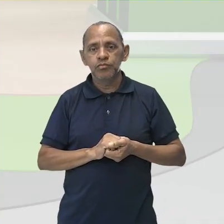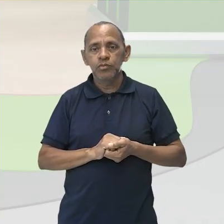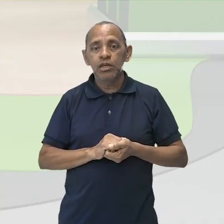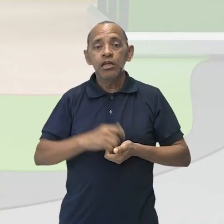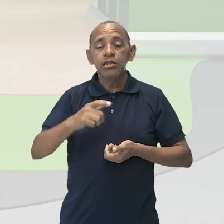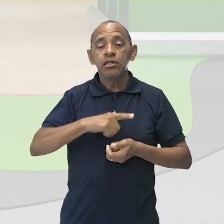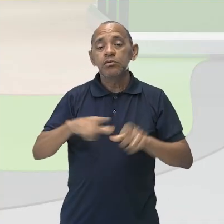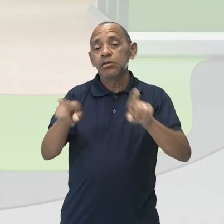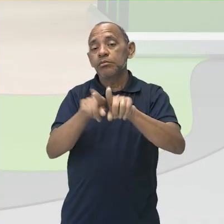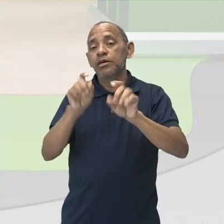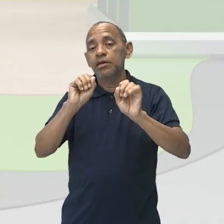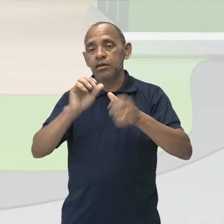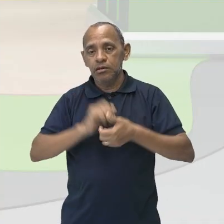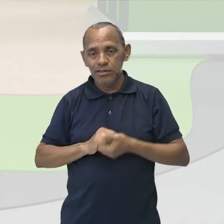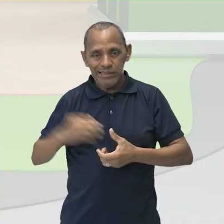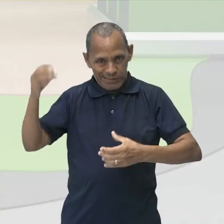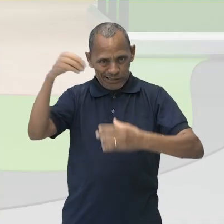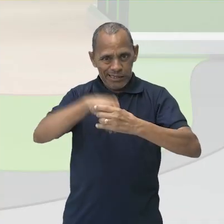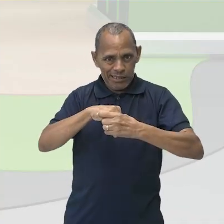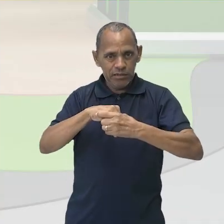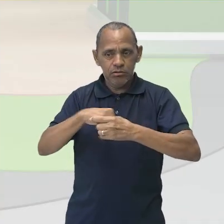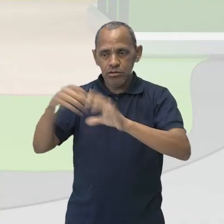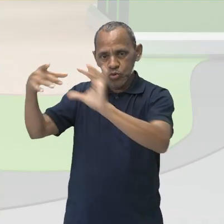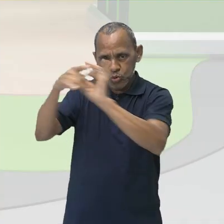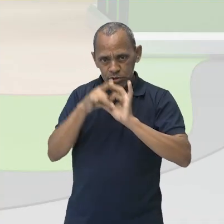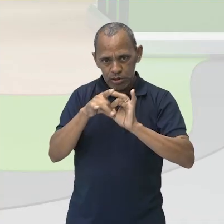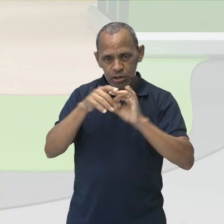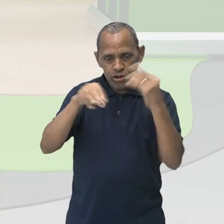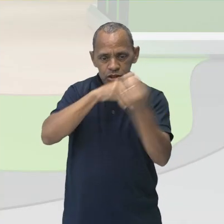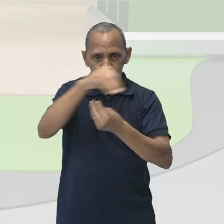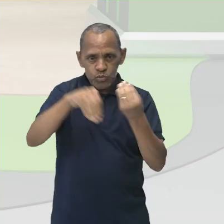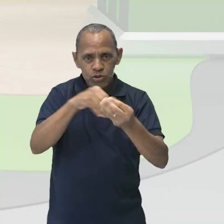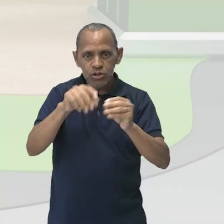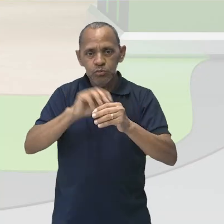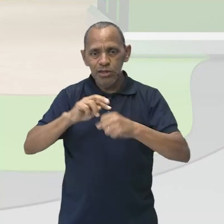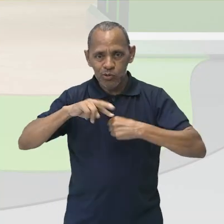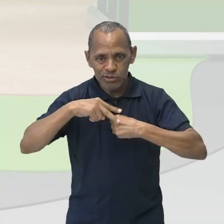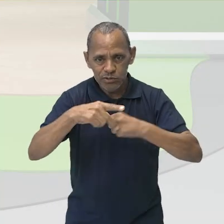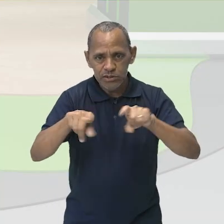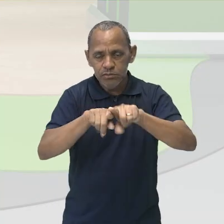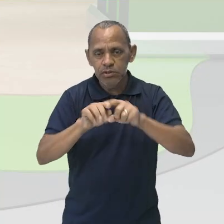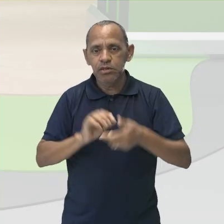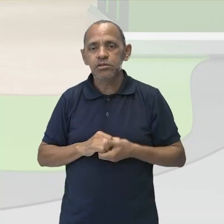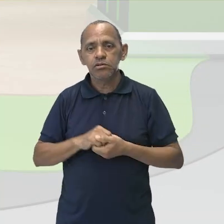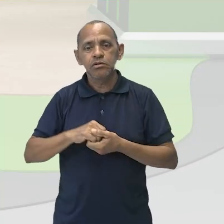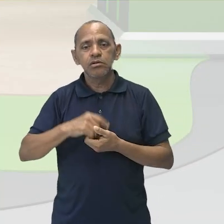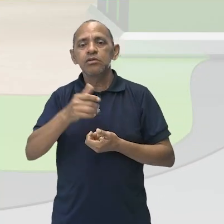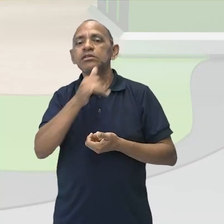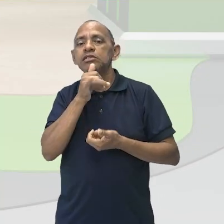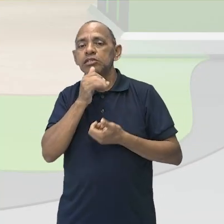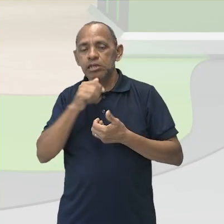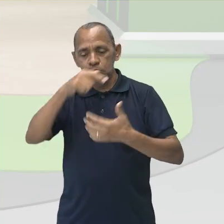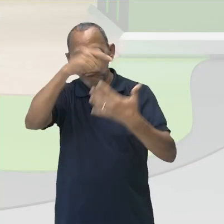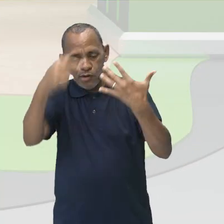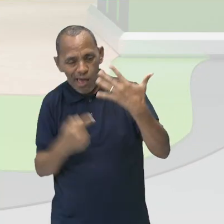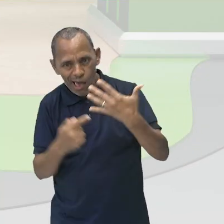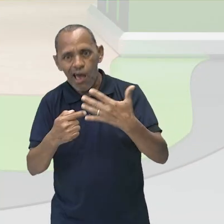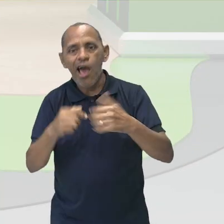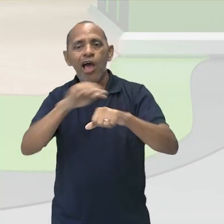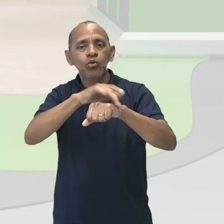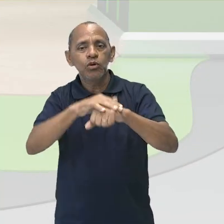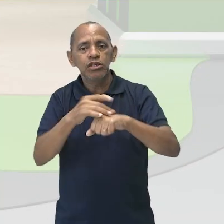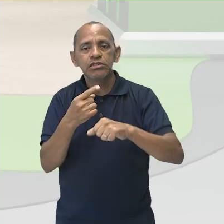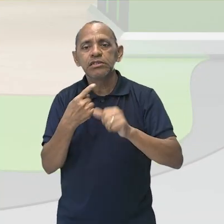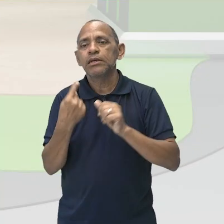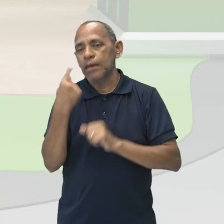Nós temos ainda, dentro desse contexto das mutações e suas consequências, os casos de doenças que só irão aparecer em